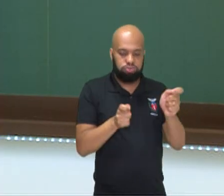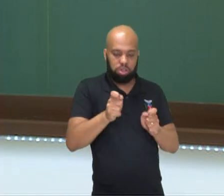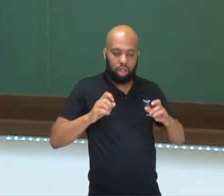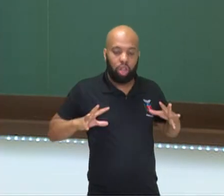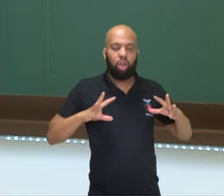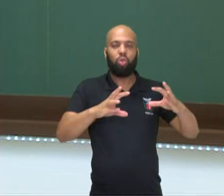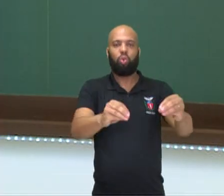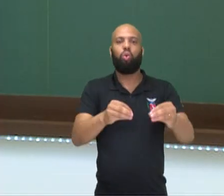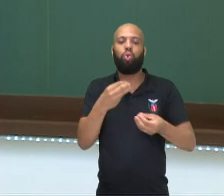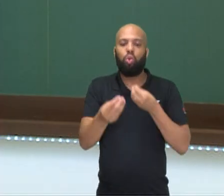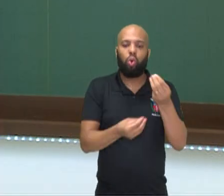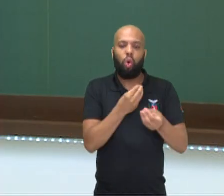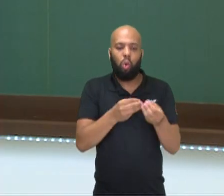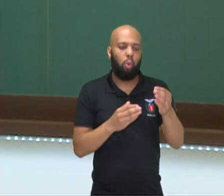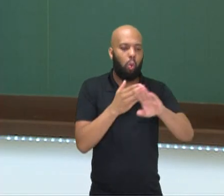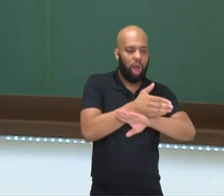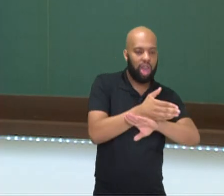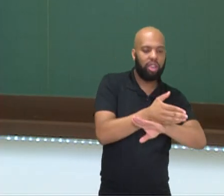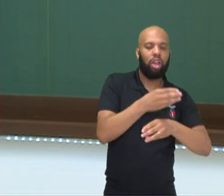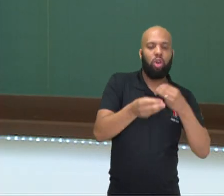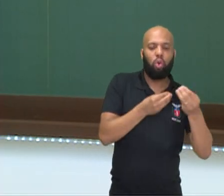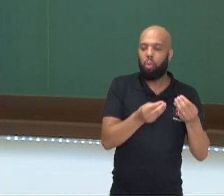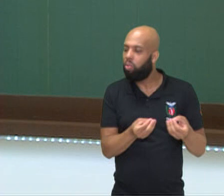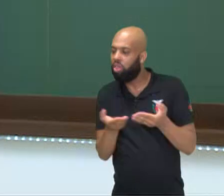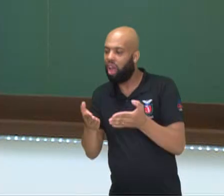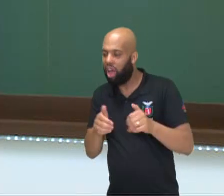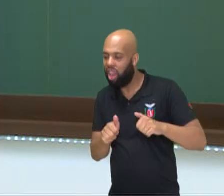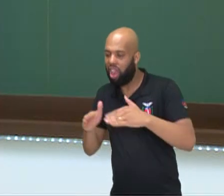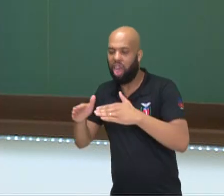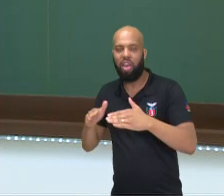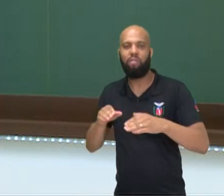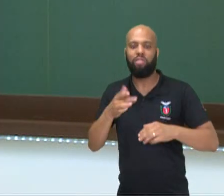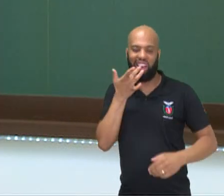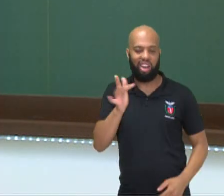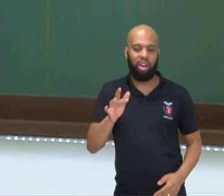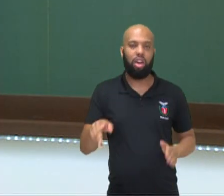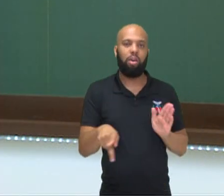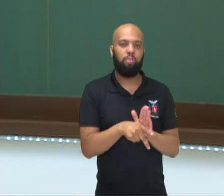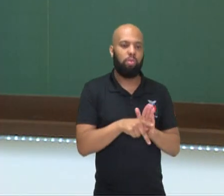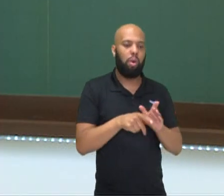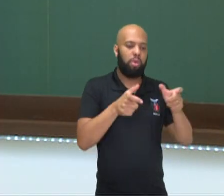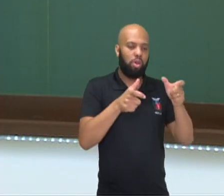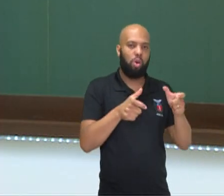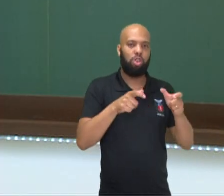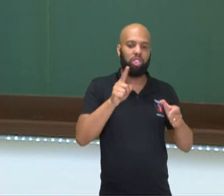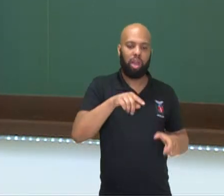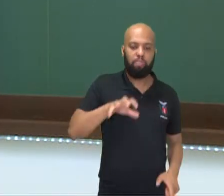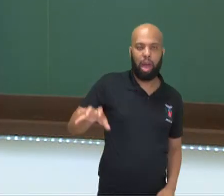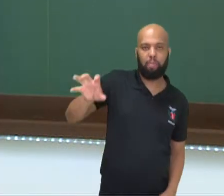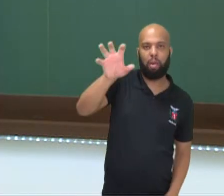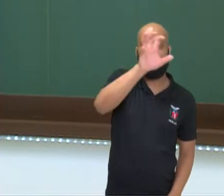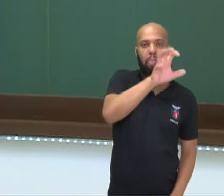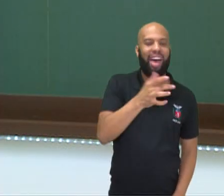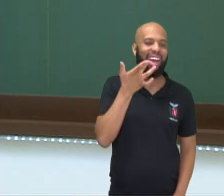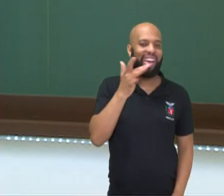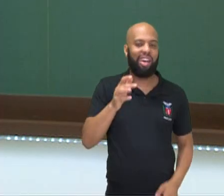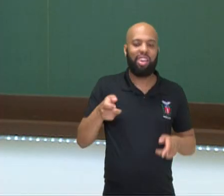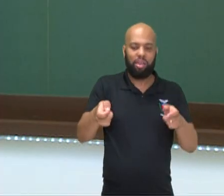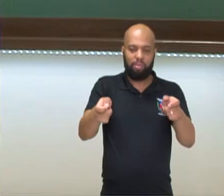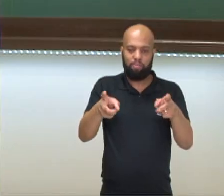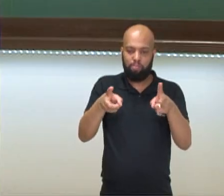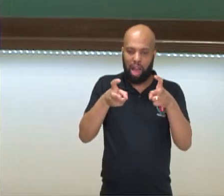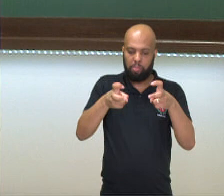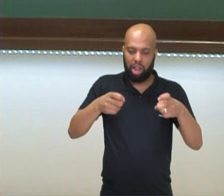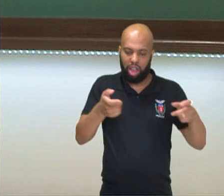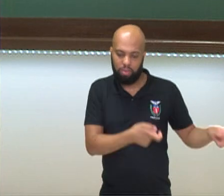a entrada e saída de ouro aqui das minas, de exploração de ouro do Brasil. E mais ainda,